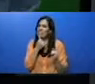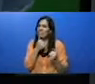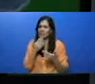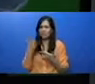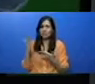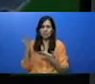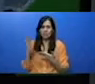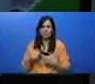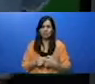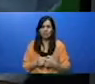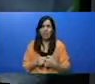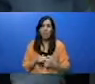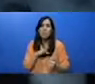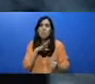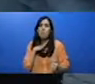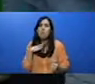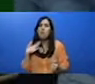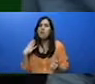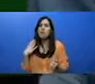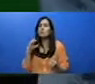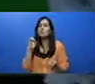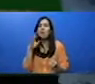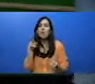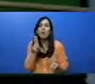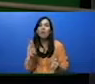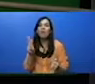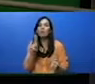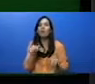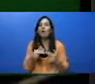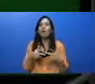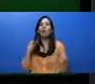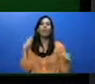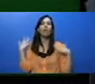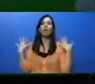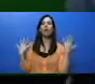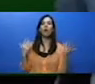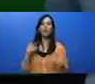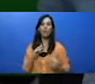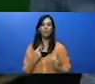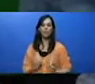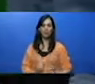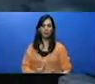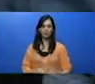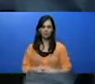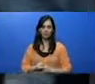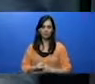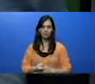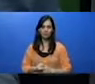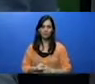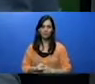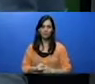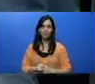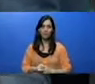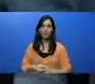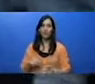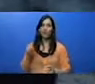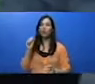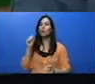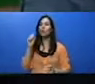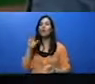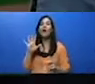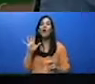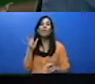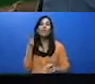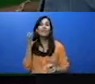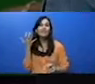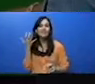serem sacrificados para satisfazer, né, o ser humano. Aqui, o que ocorreu com a